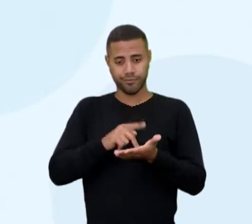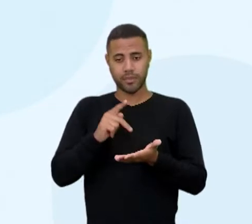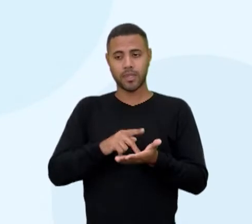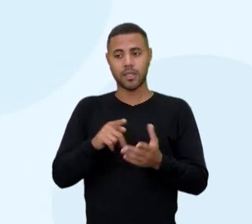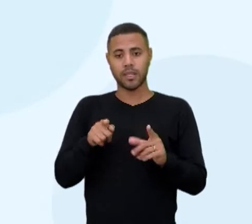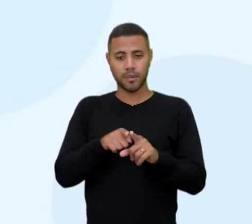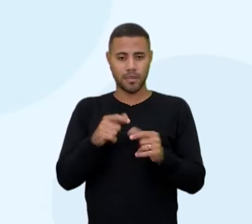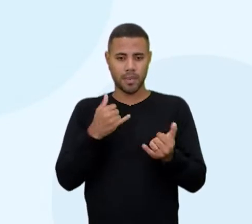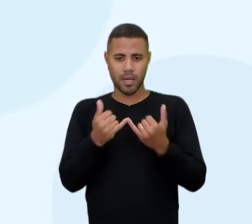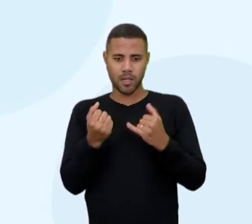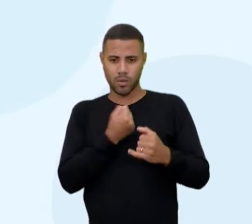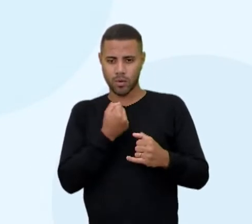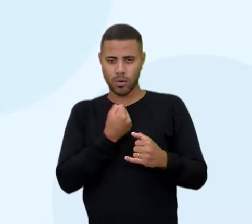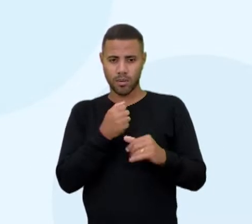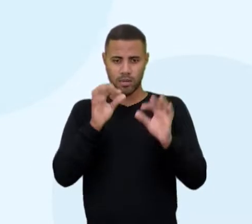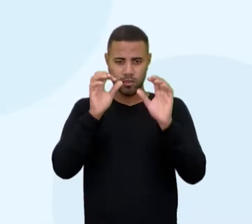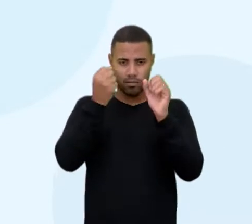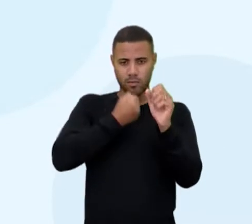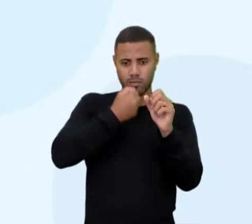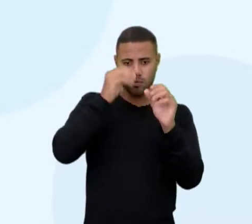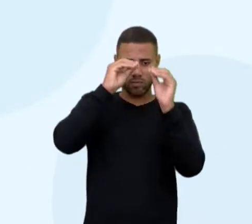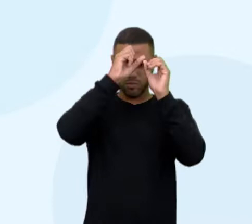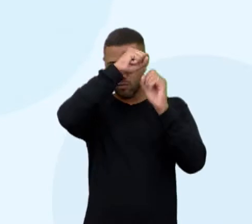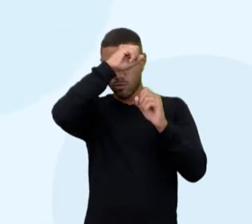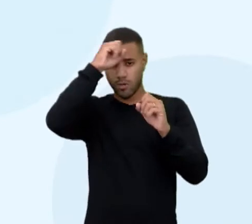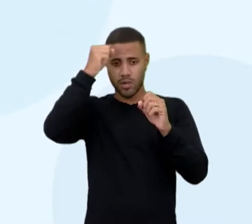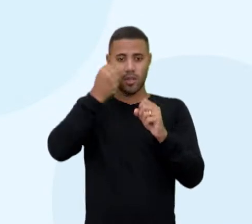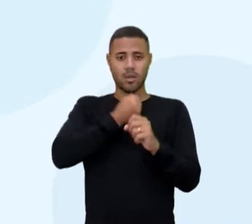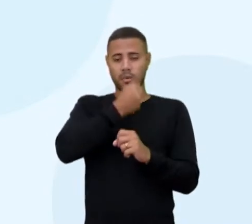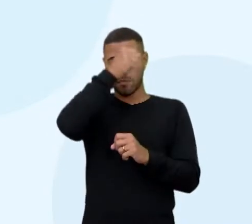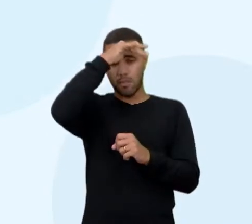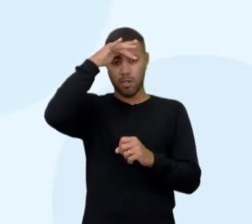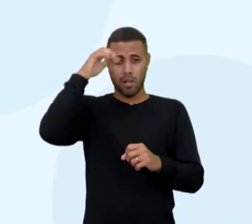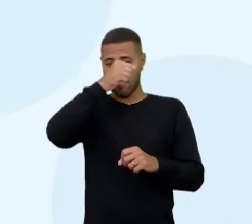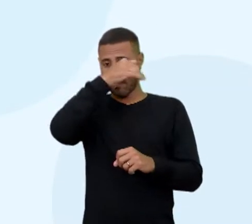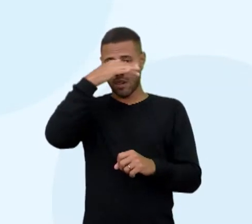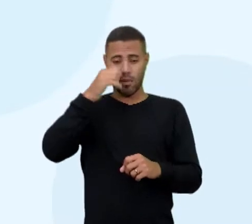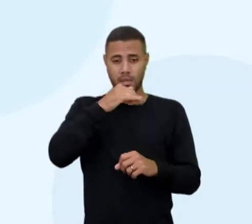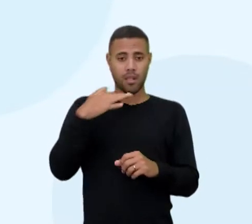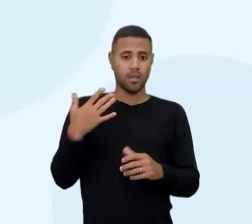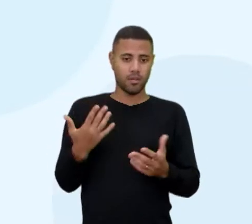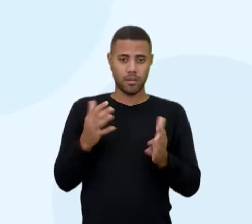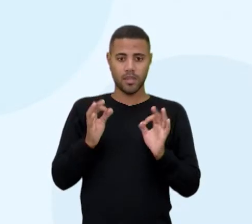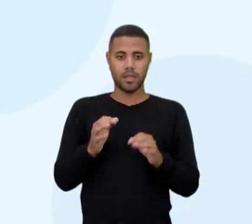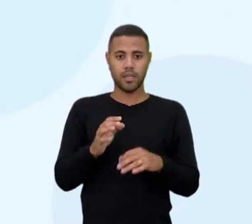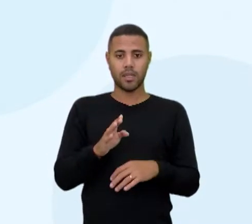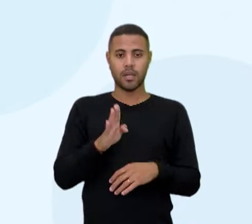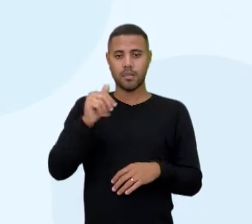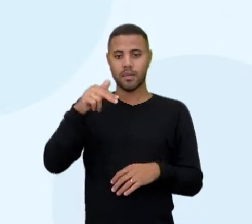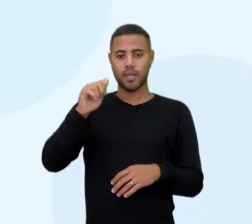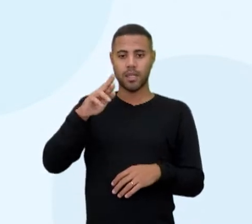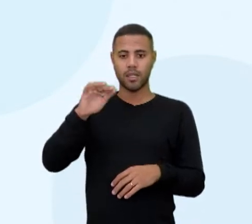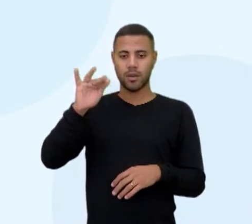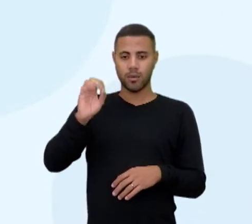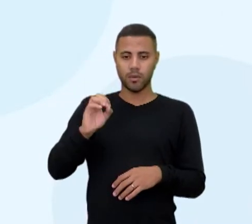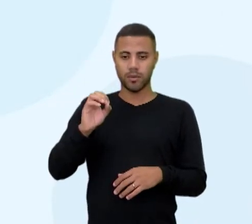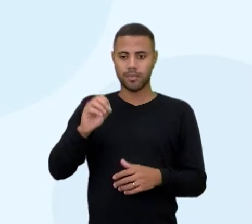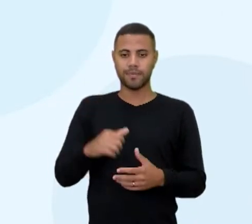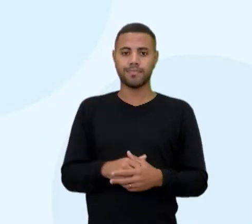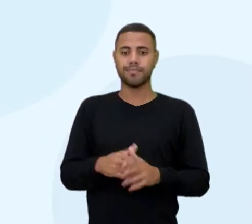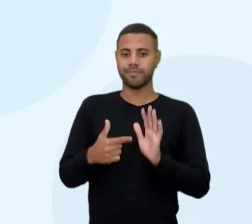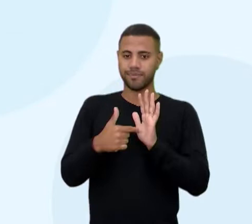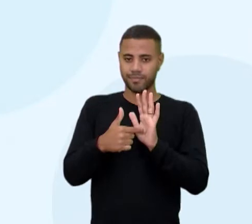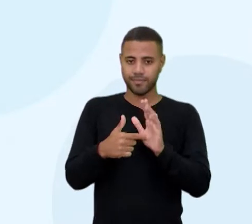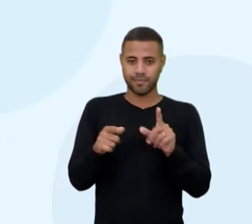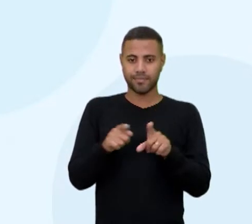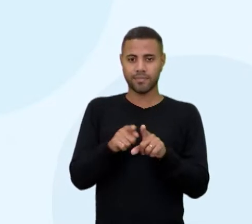toda feita aí com os números, com os binários, né? Como você está dizendo aí. Tá, e aí parece